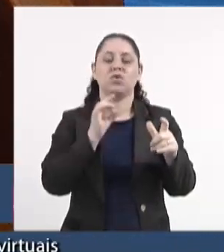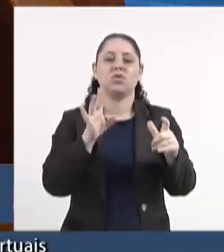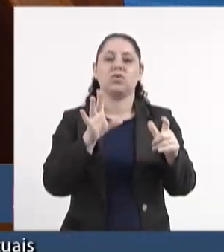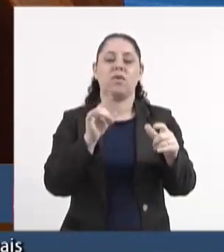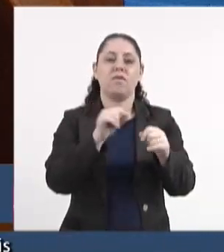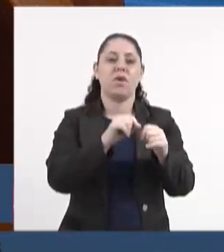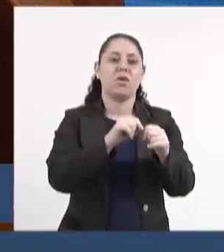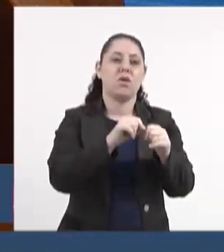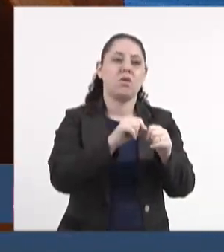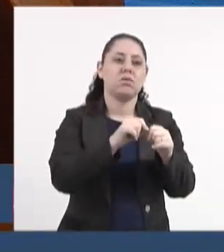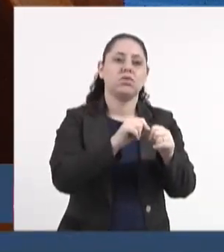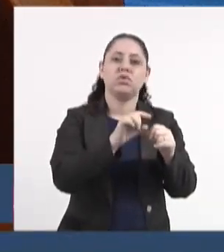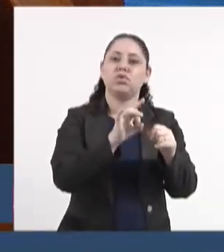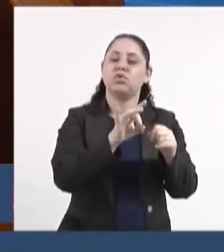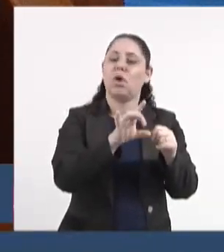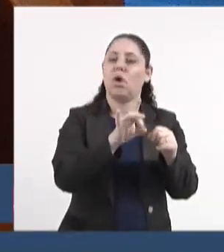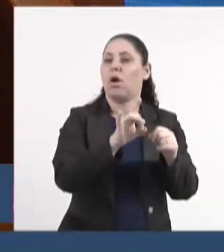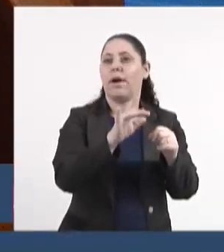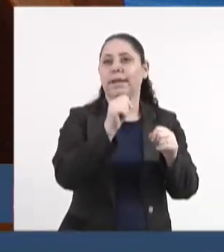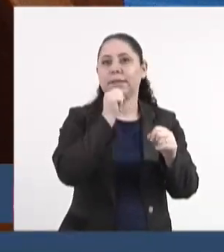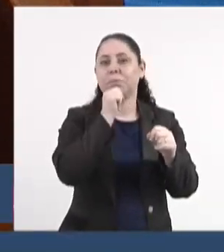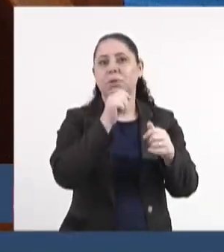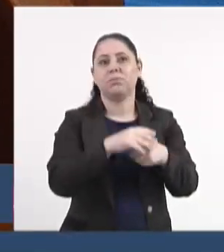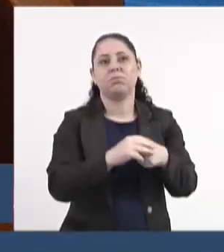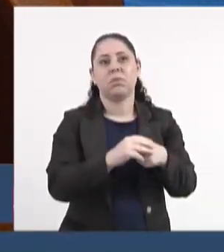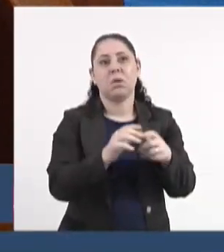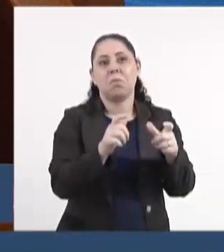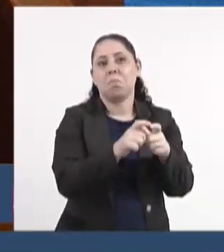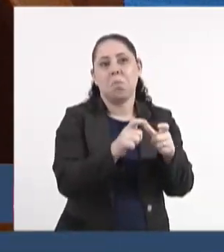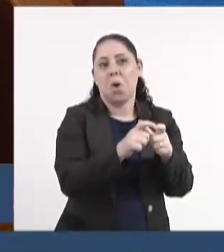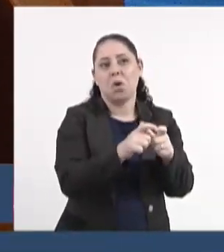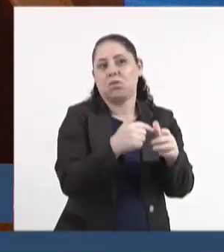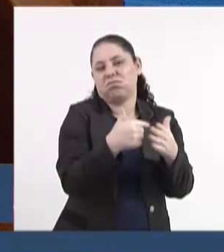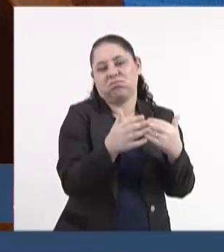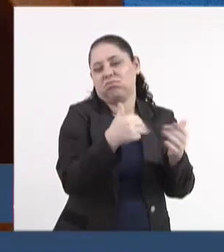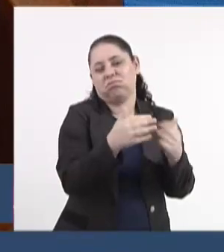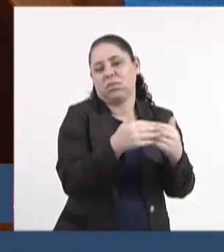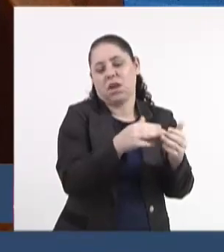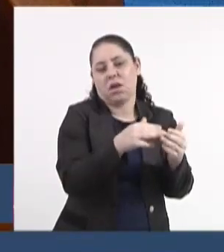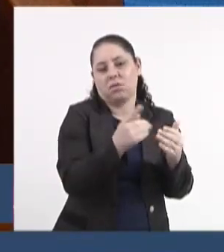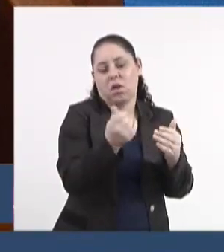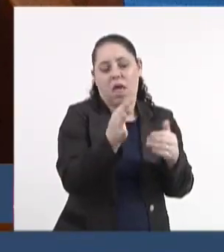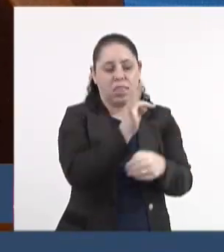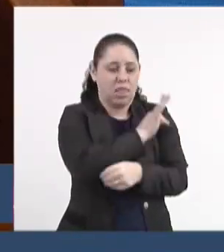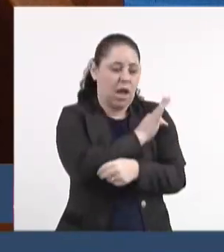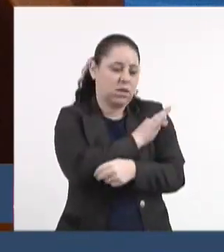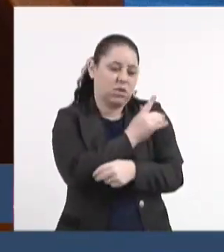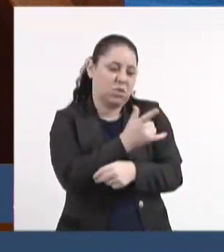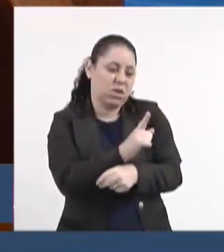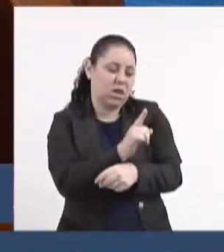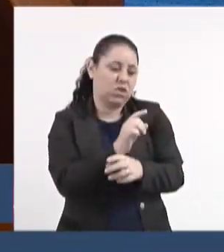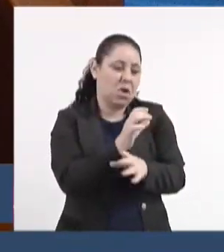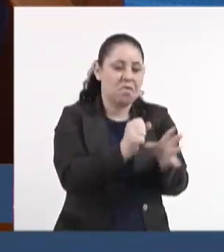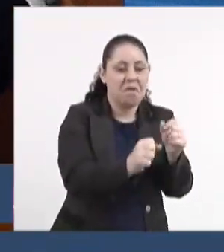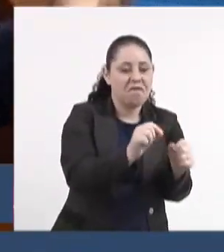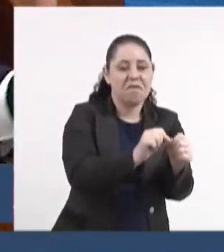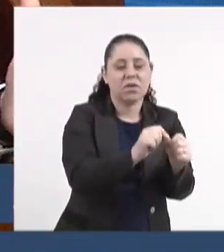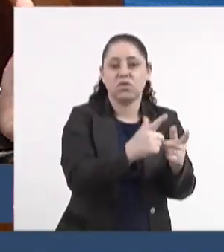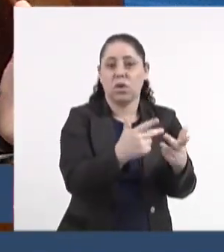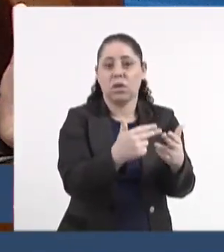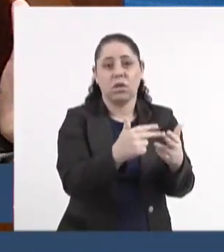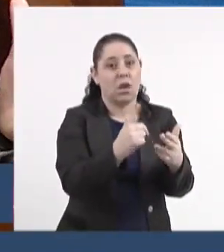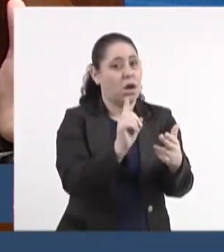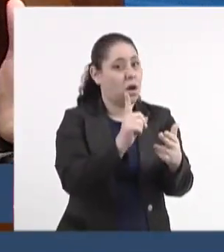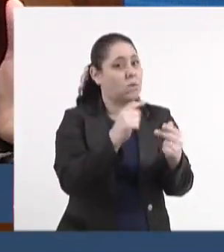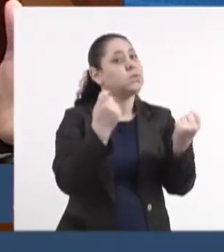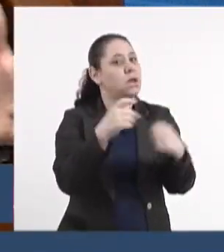produzir apenas por produzir sem aplicar técnica e escala, ter um